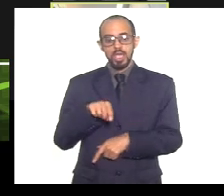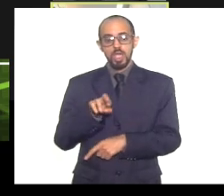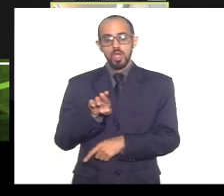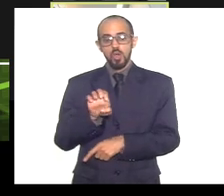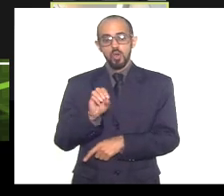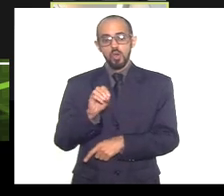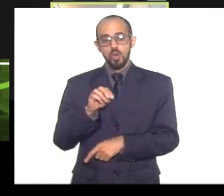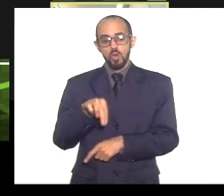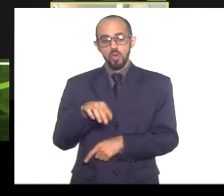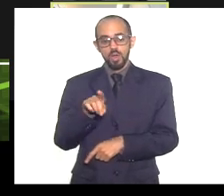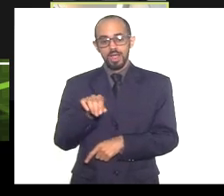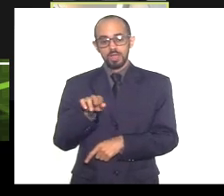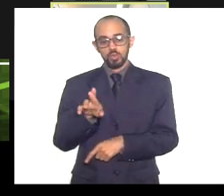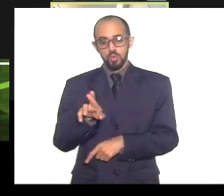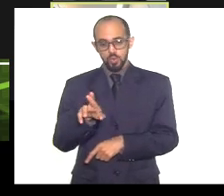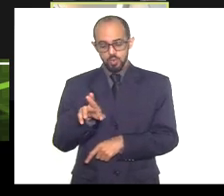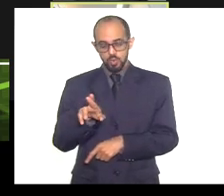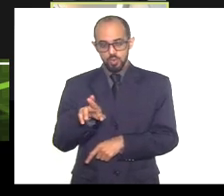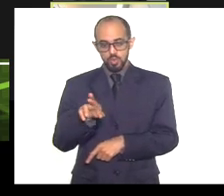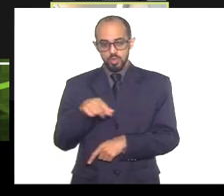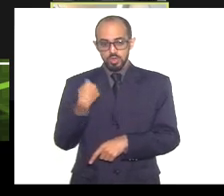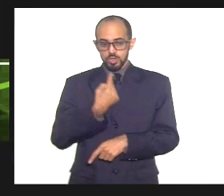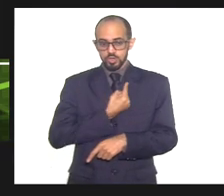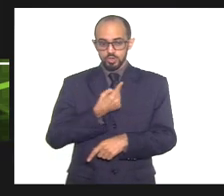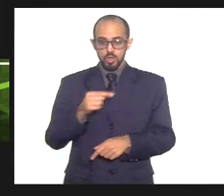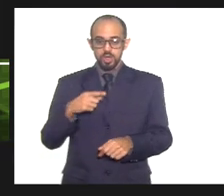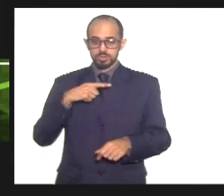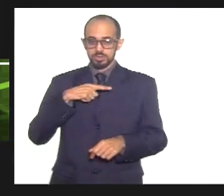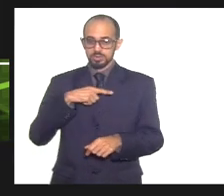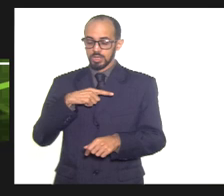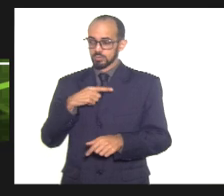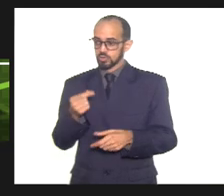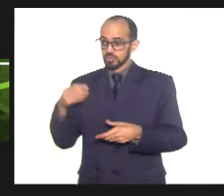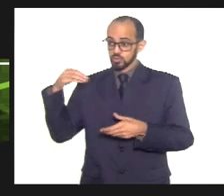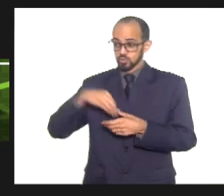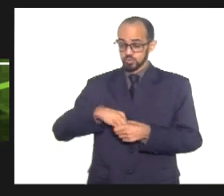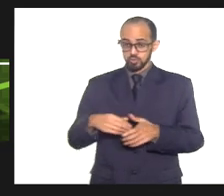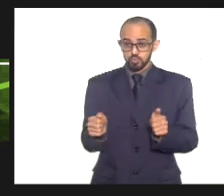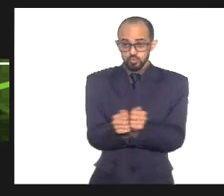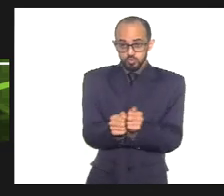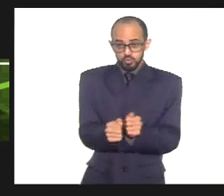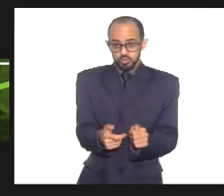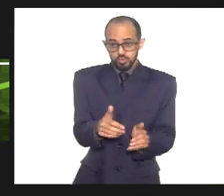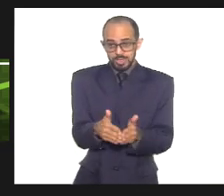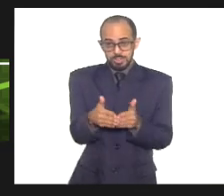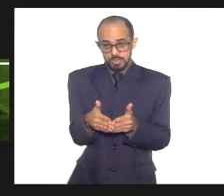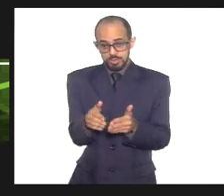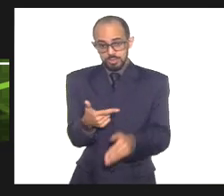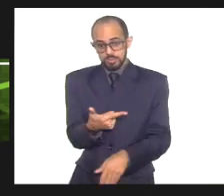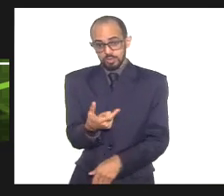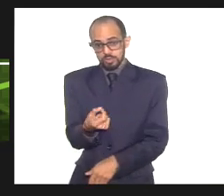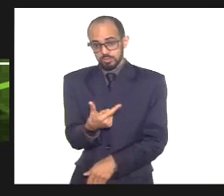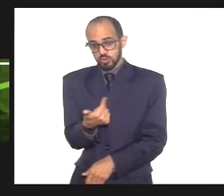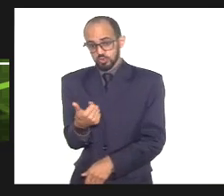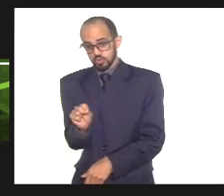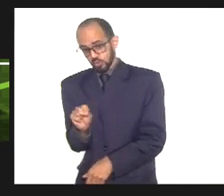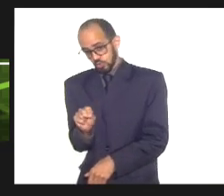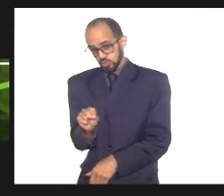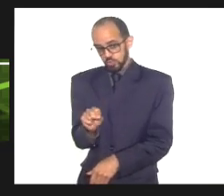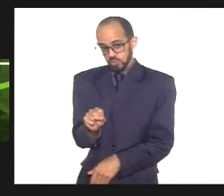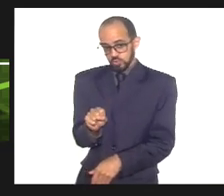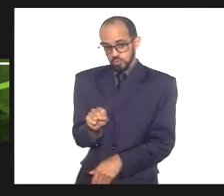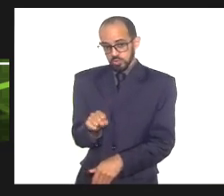E aí, nós entramos nessa licença a partir de 2018. Okay. Então, algo feito